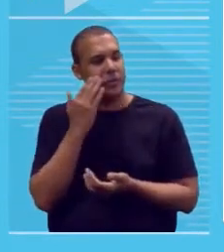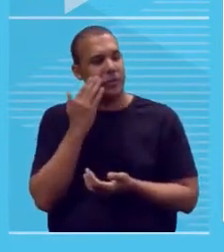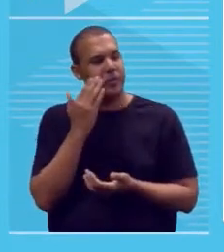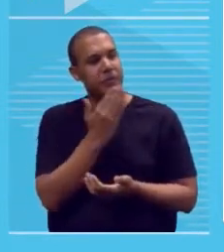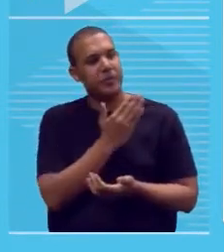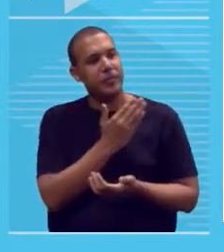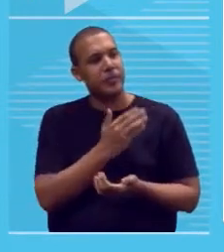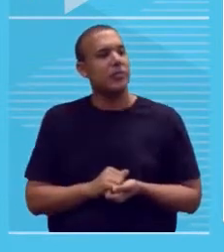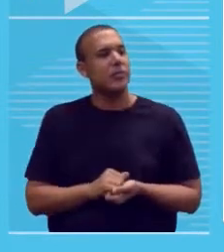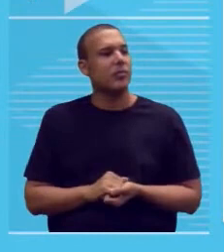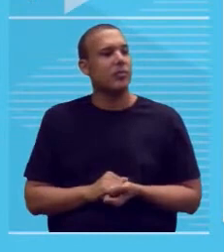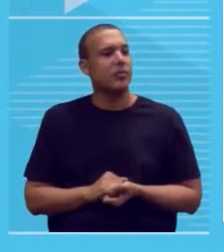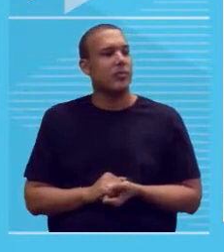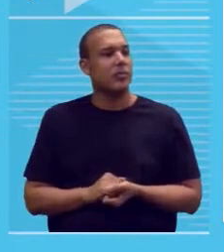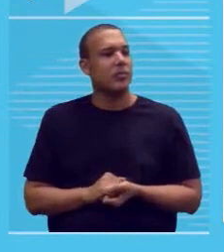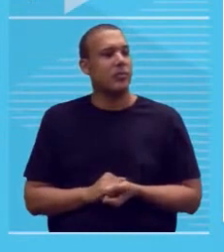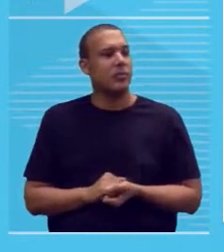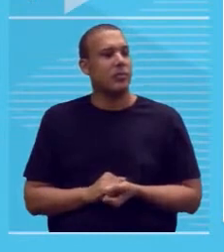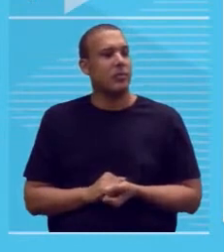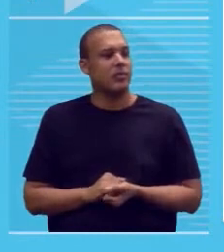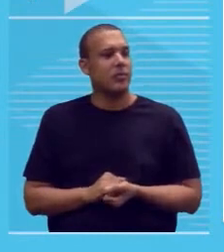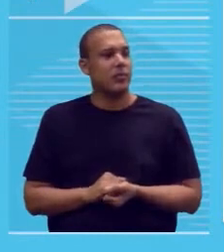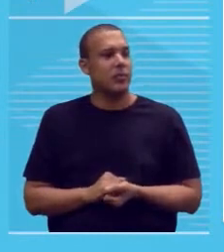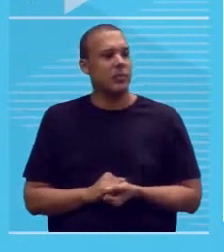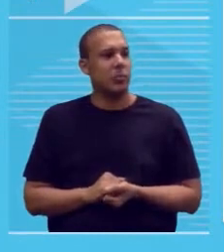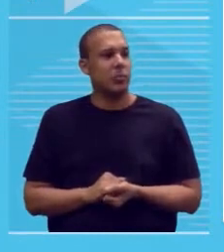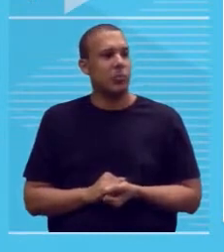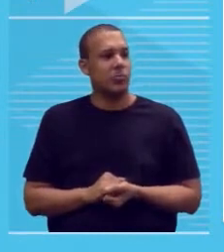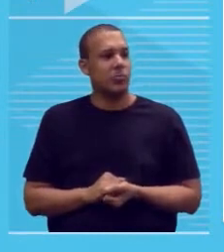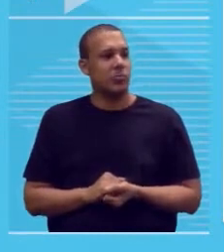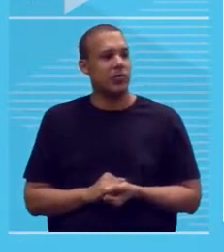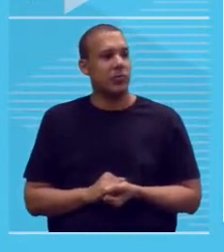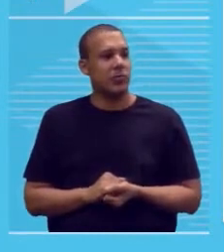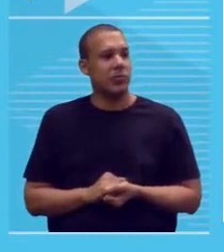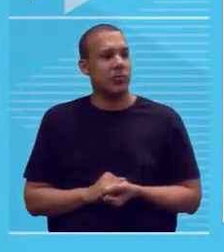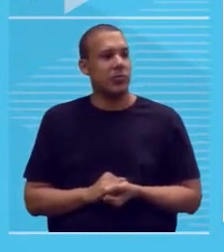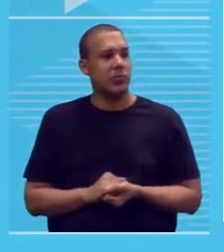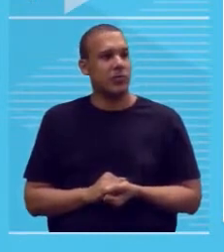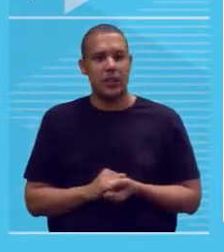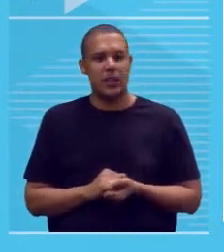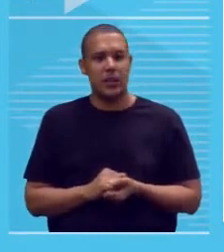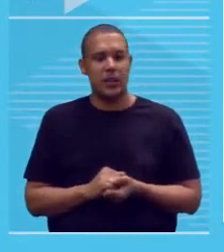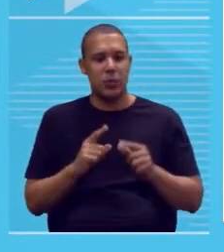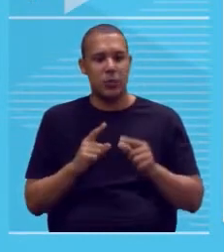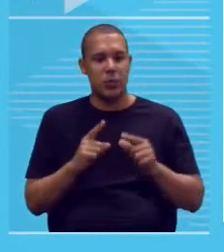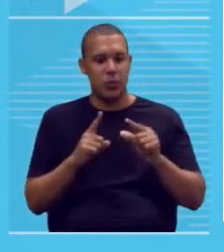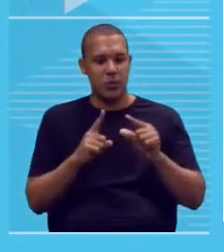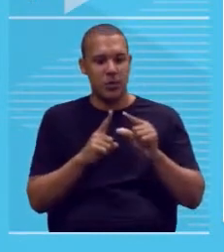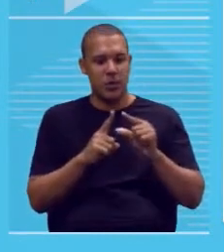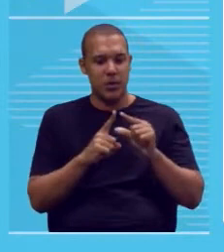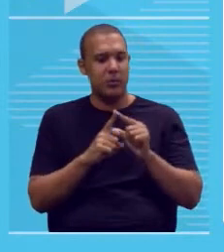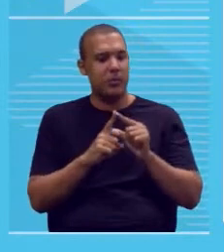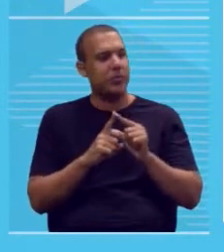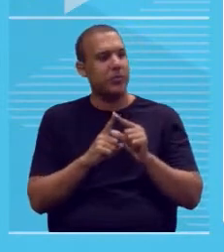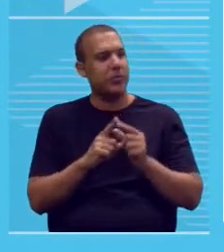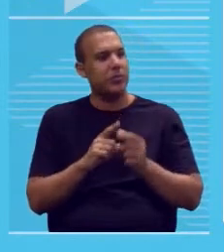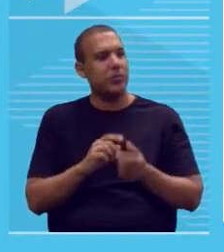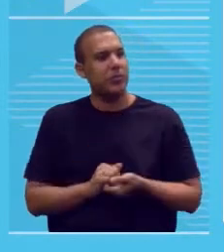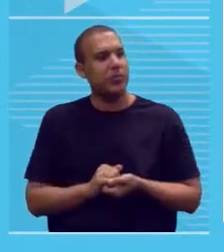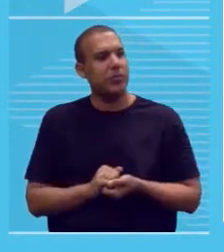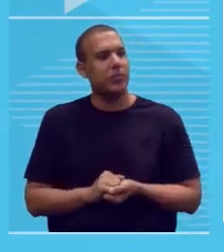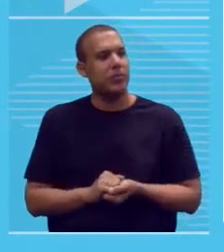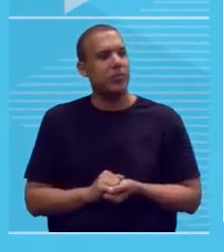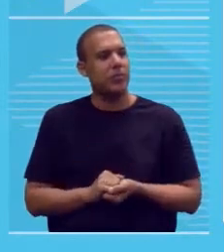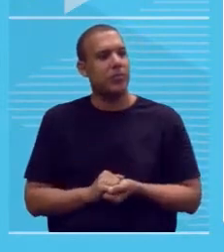considerar esse triângulo aqui, ó. Esse menorzinho aqui, ó. Ele também está sobre o